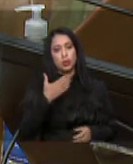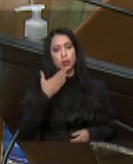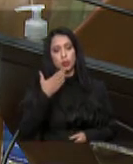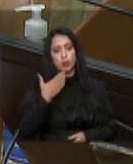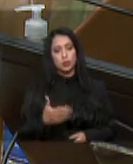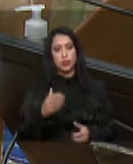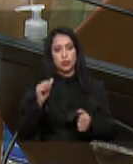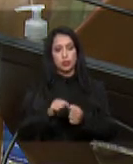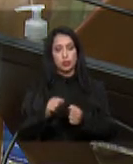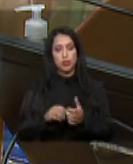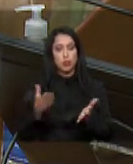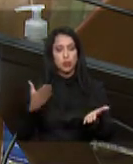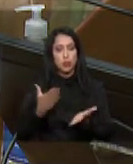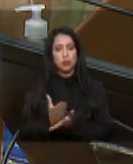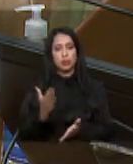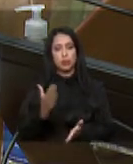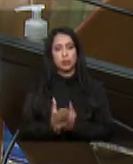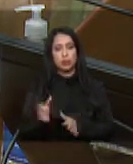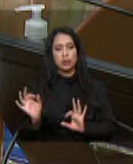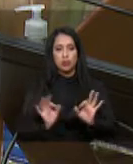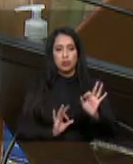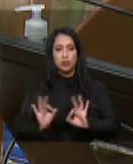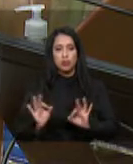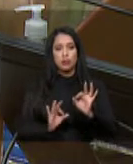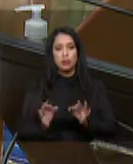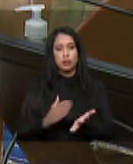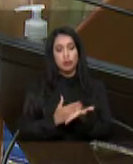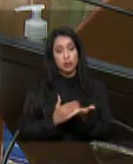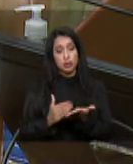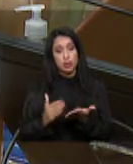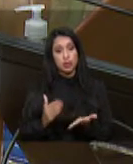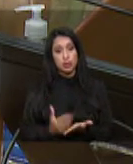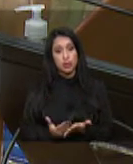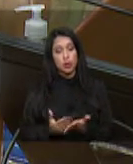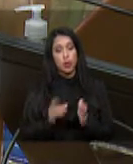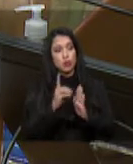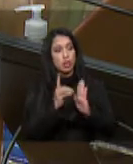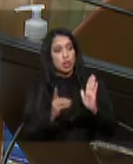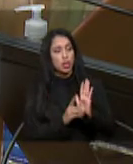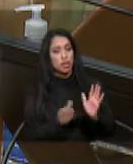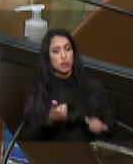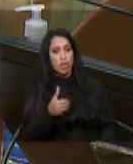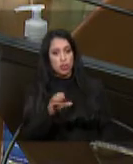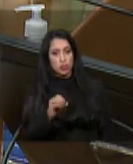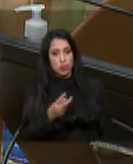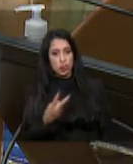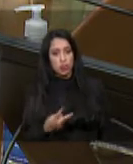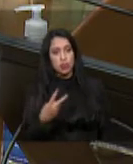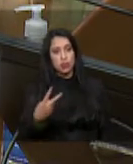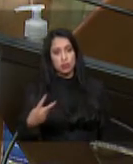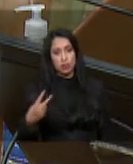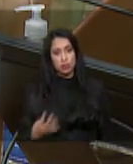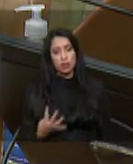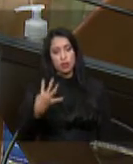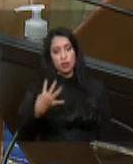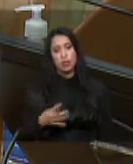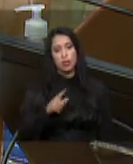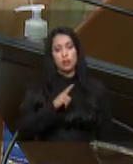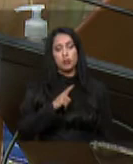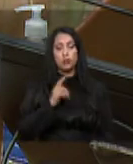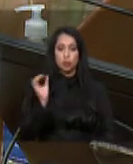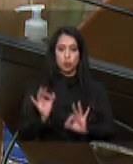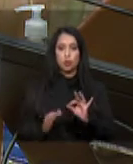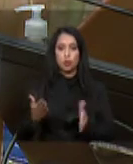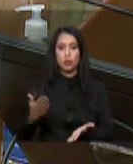na formulação inicial adstrito, portanto, ao decreto 10.224, e, nesse sentido, julgando